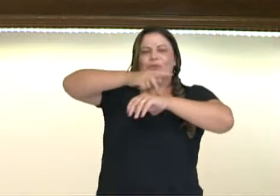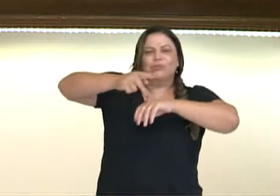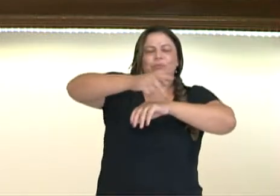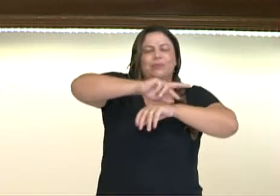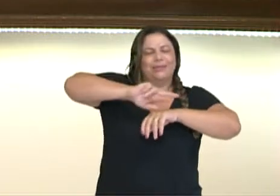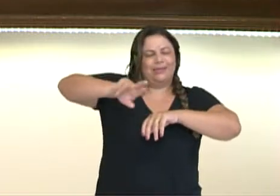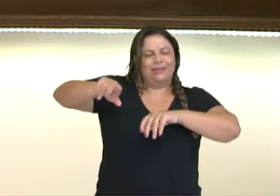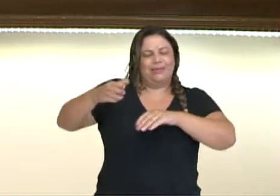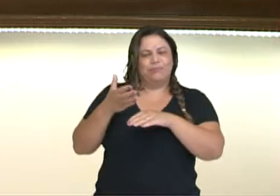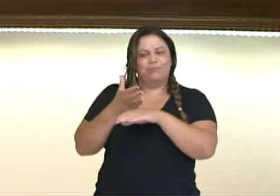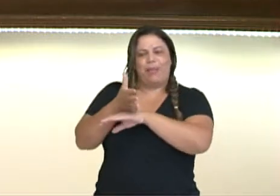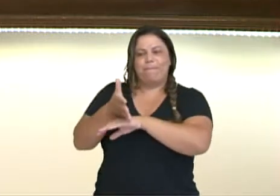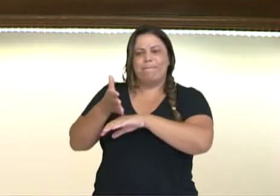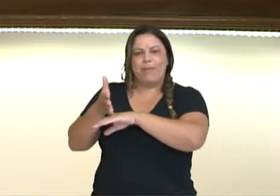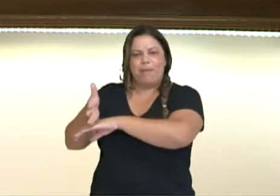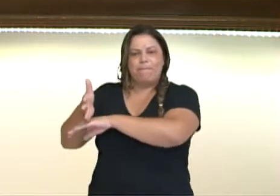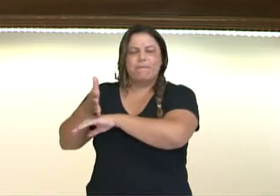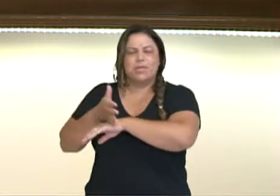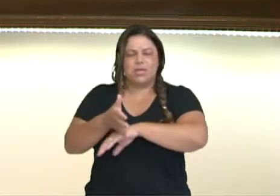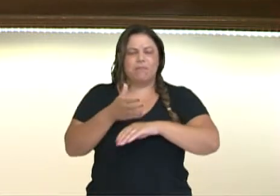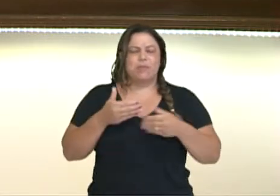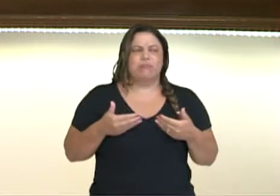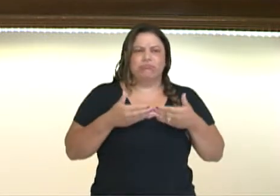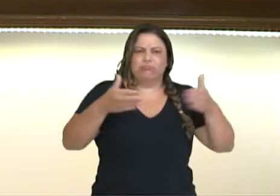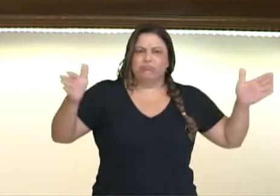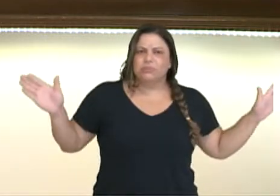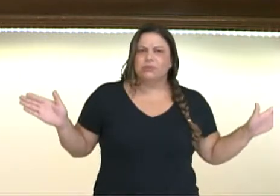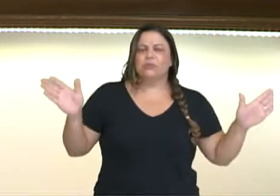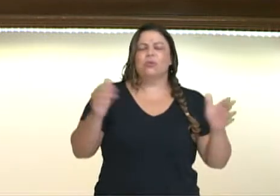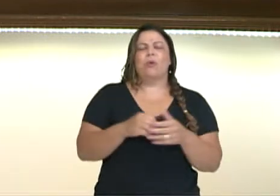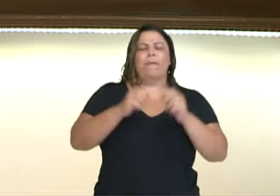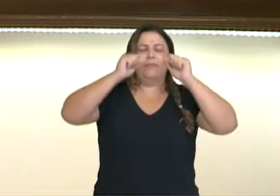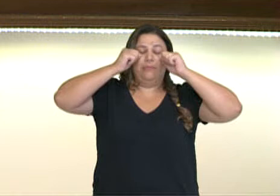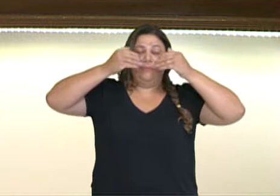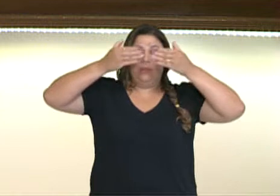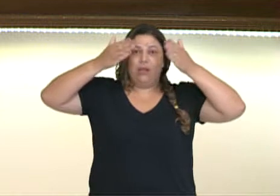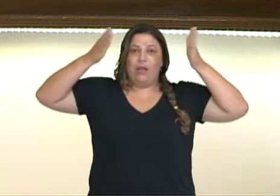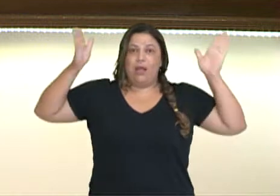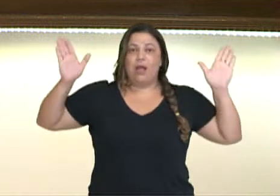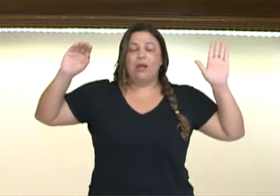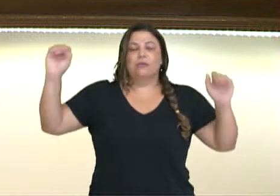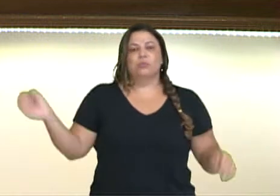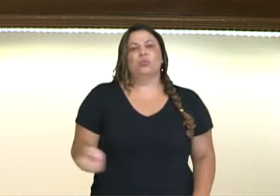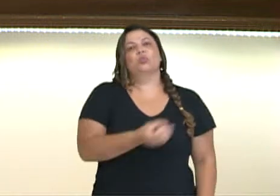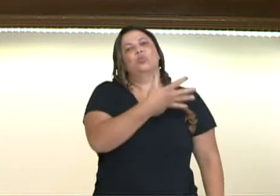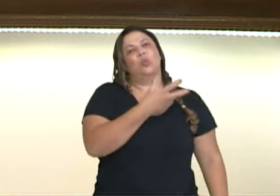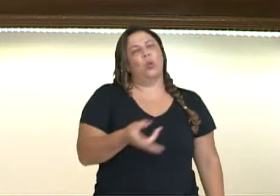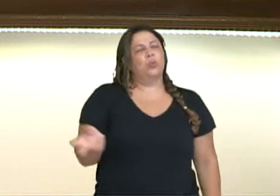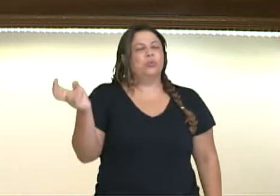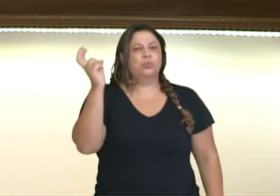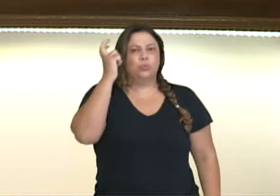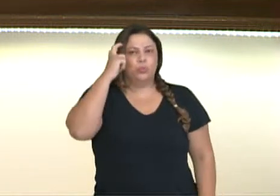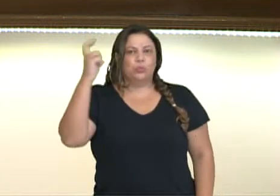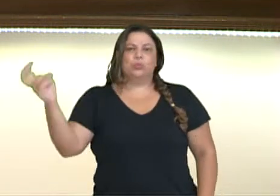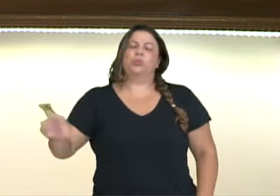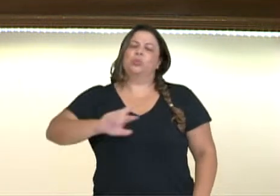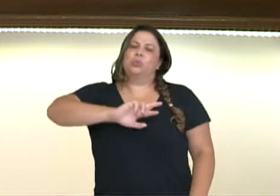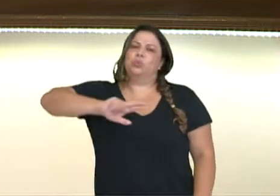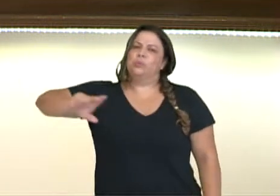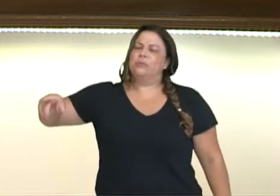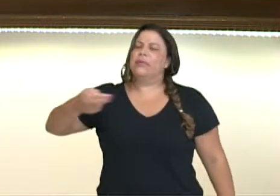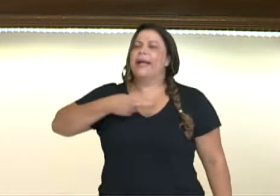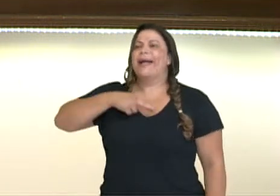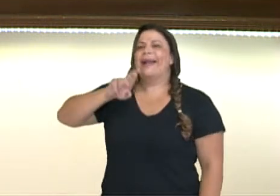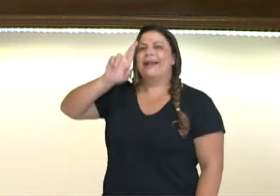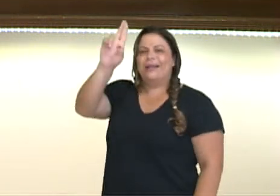invasão. Então abriu-se o comércio, abriu-se os olhos para novas culturas, novas formas de religião,